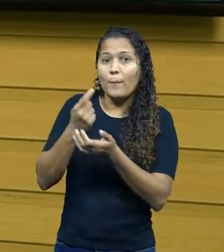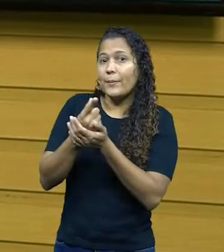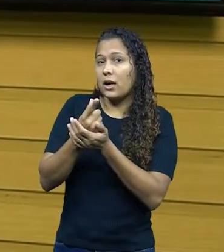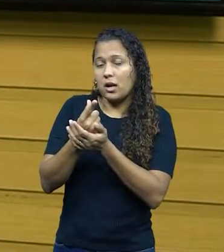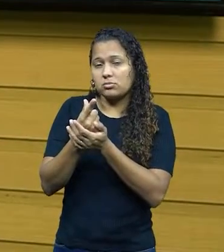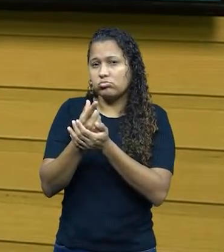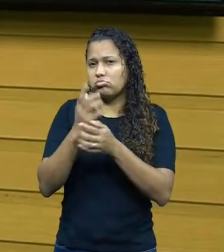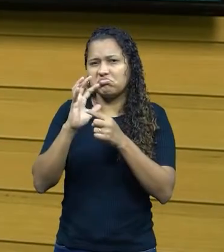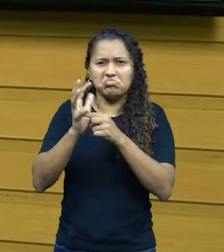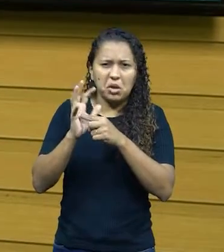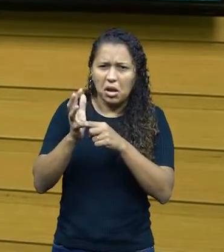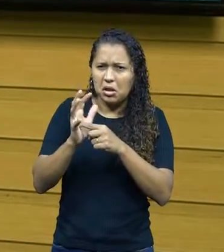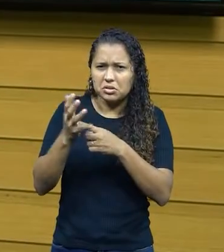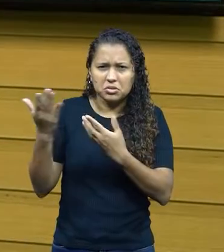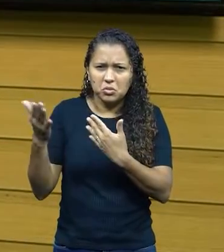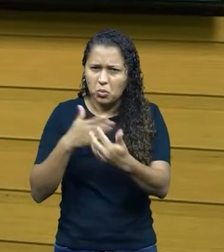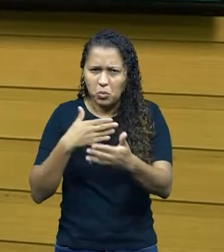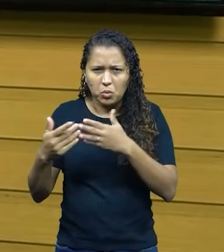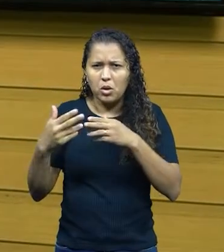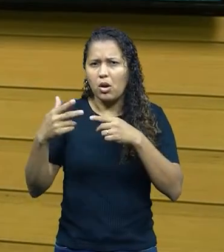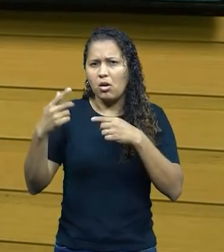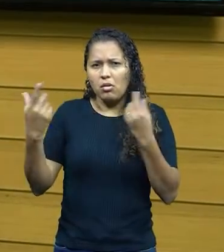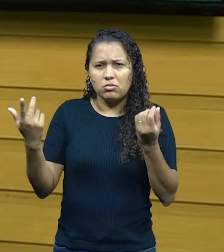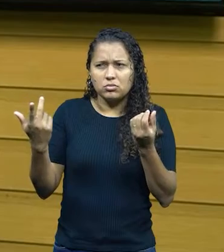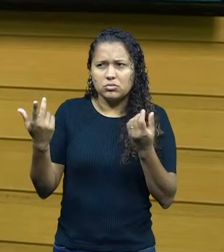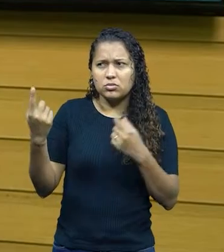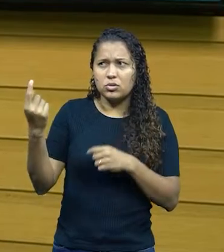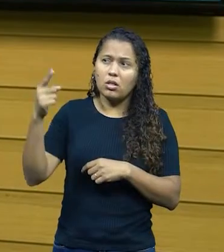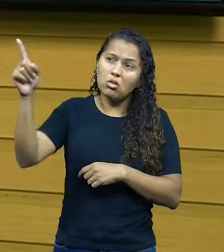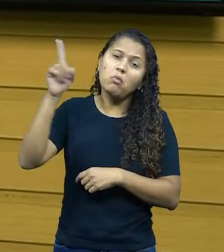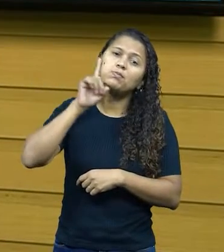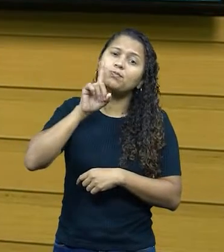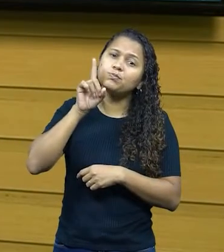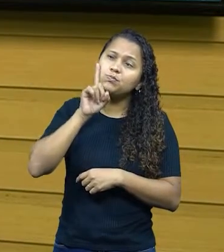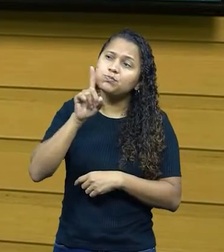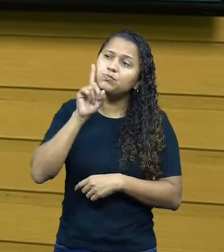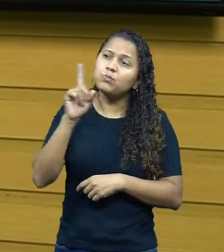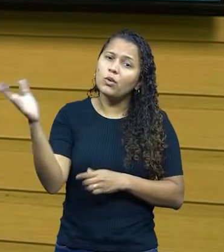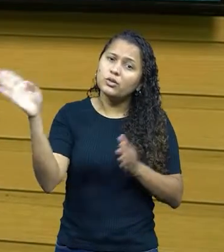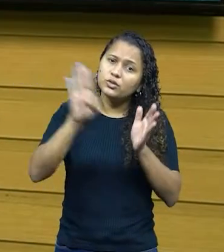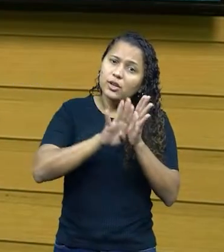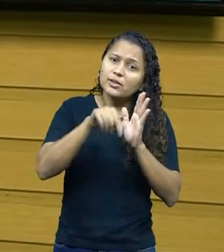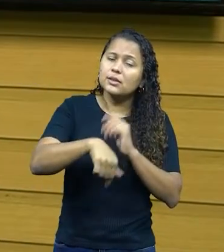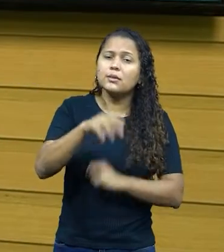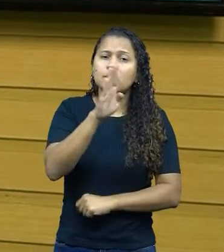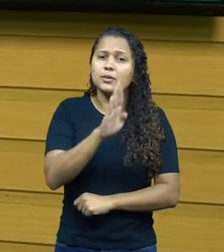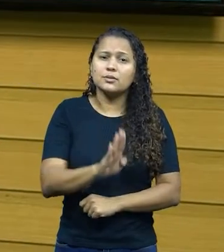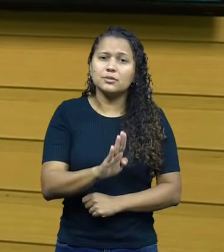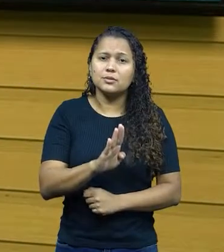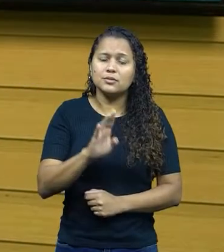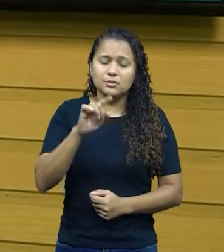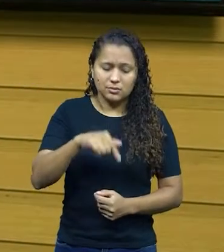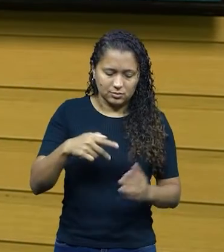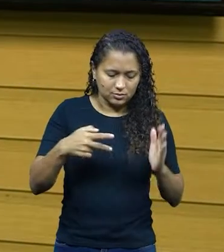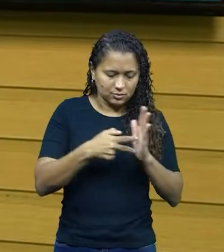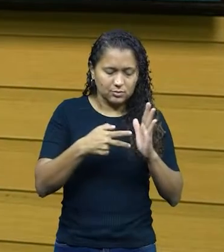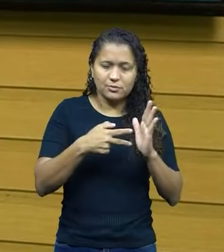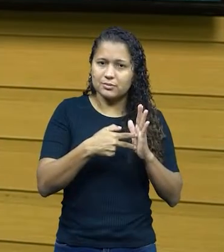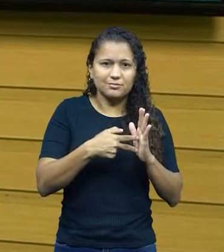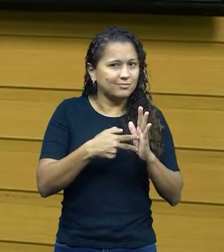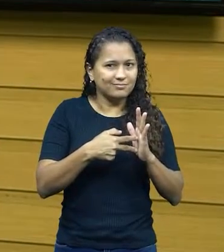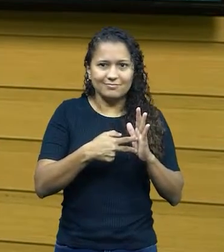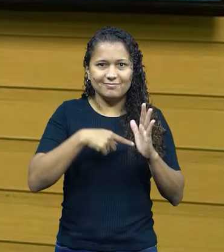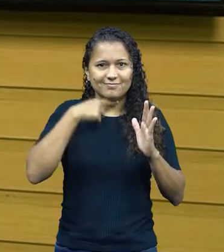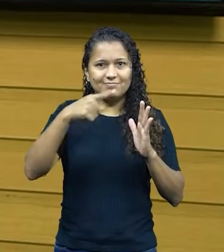equipamento, talvez um equipamento vindo dos Estados Unidos, quando chegasse no Brasil, a sua tomada não